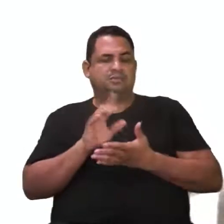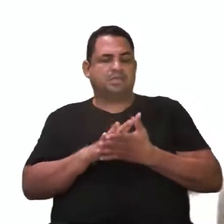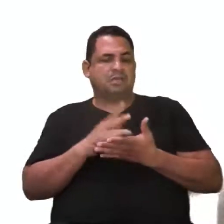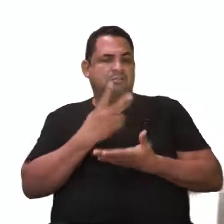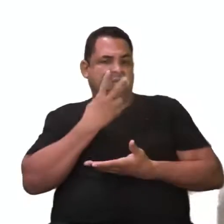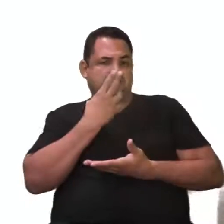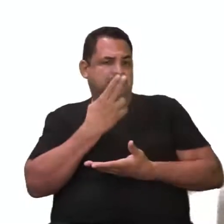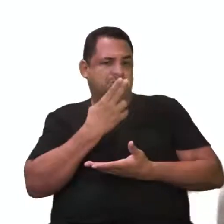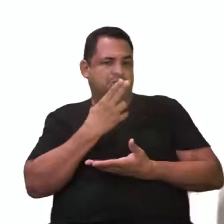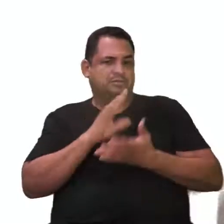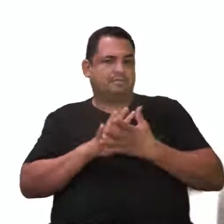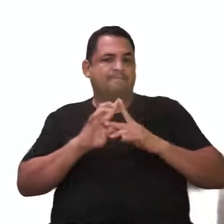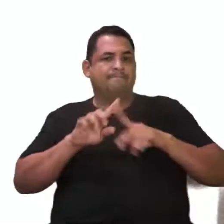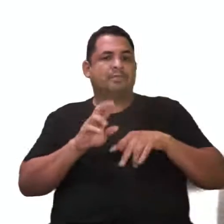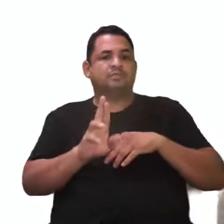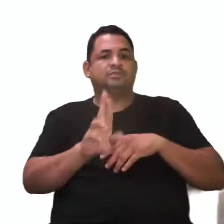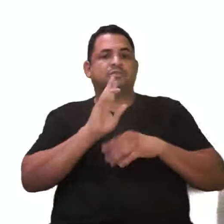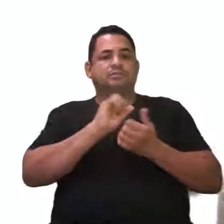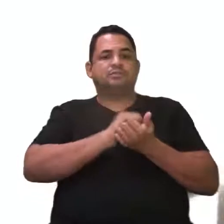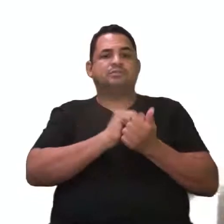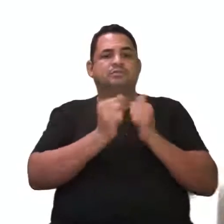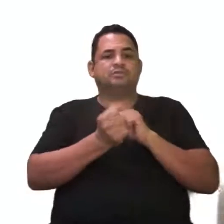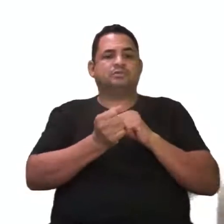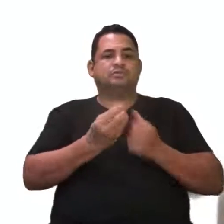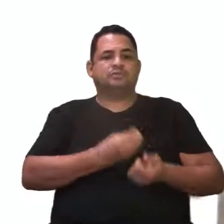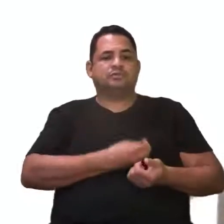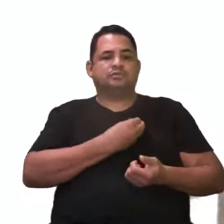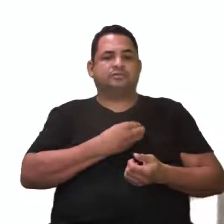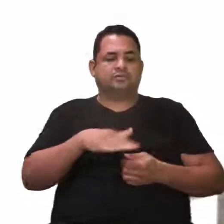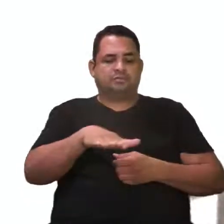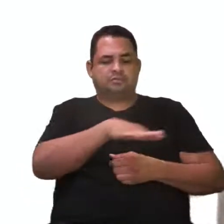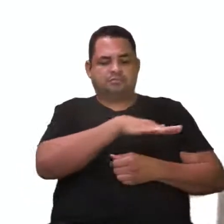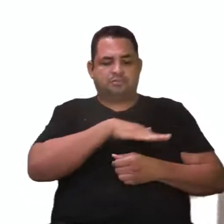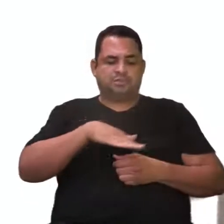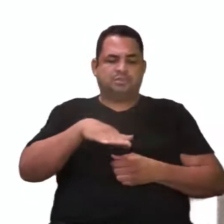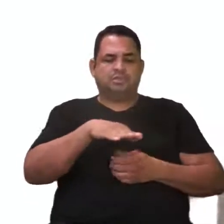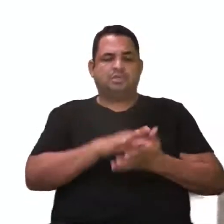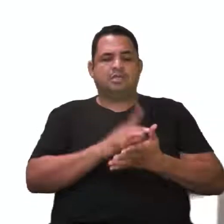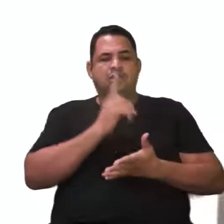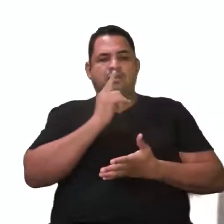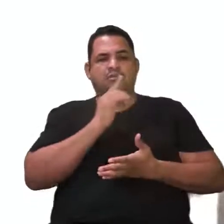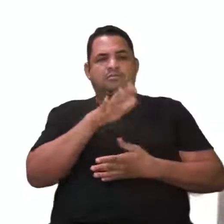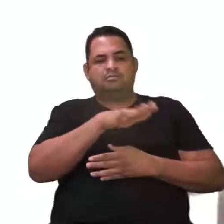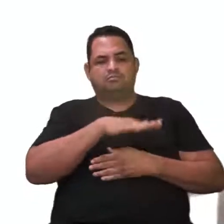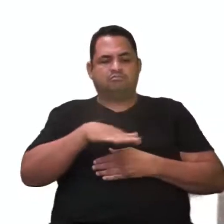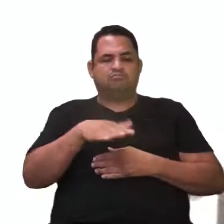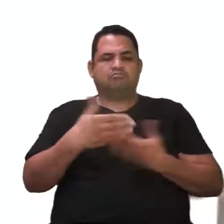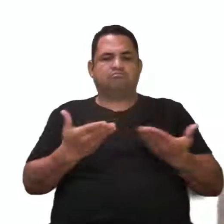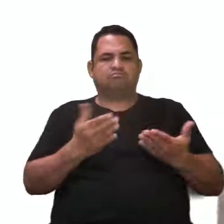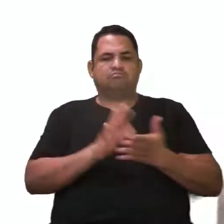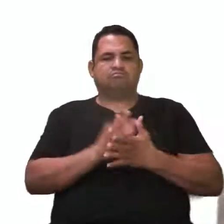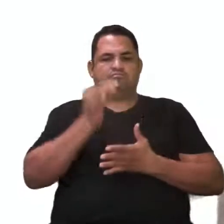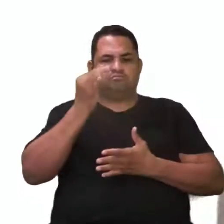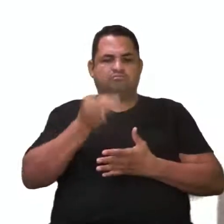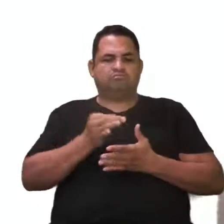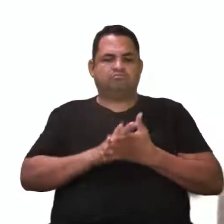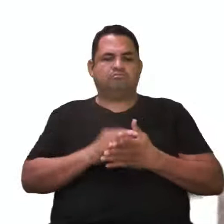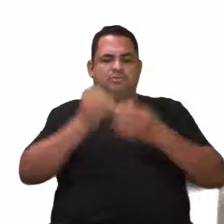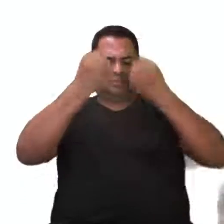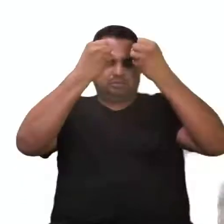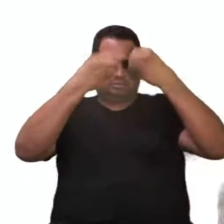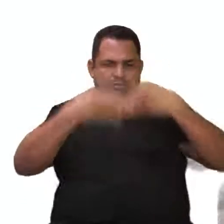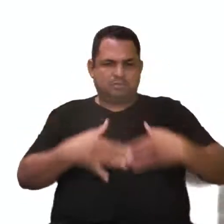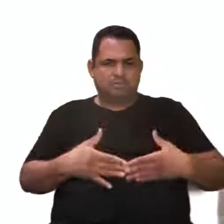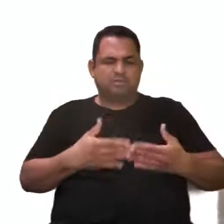sinal de parentesco, mas resultado da adaptação desses organismos ao ambiente aquático. Certo? A gente está enfatizando